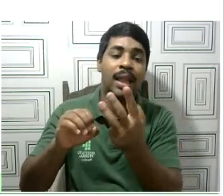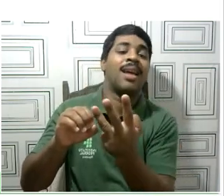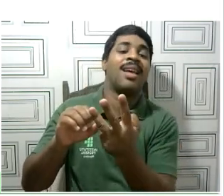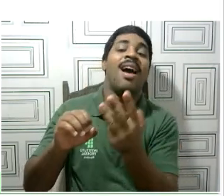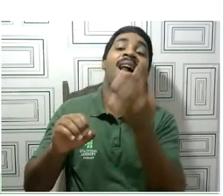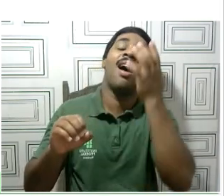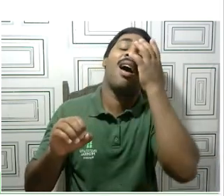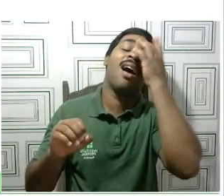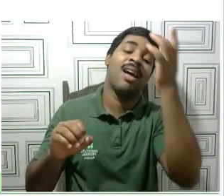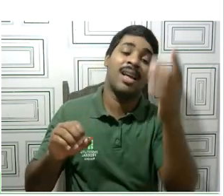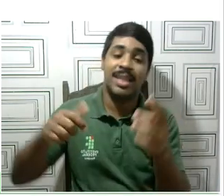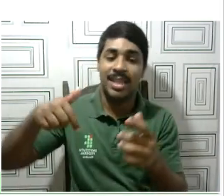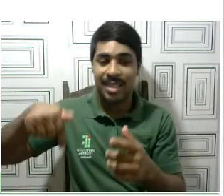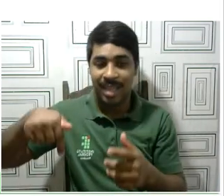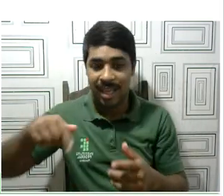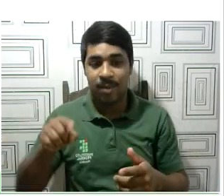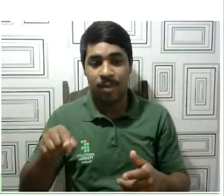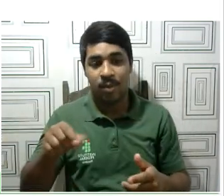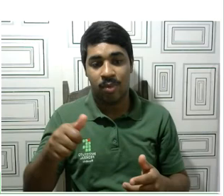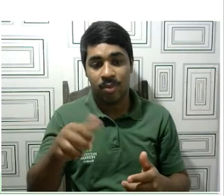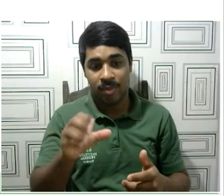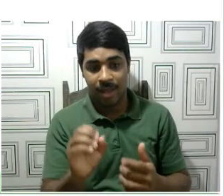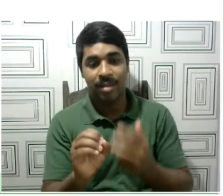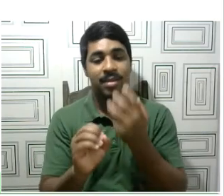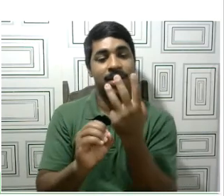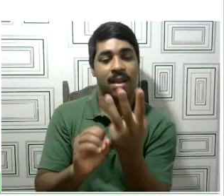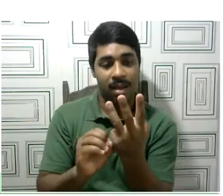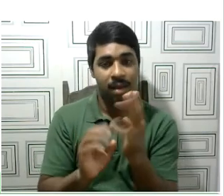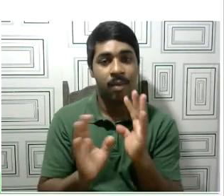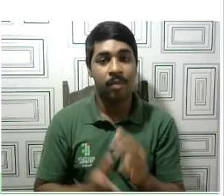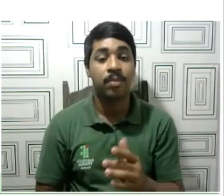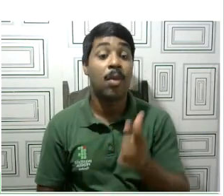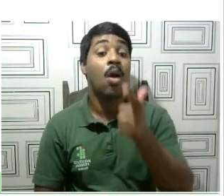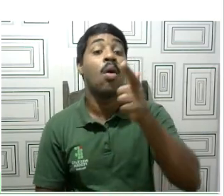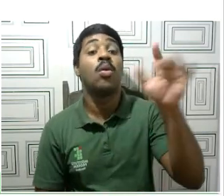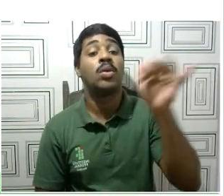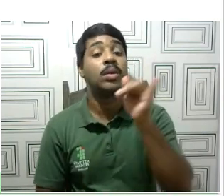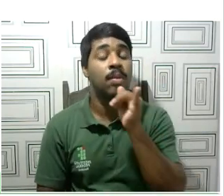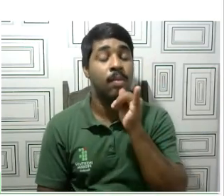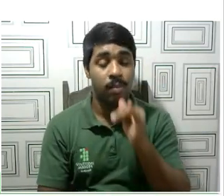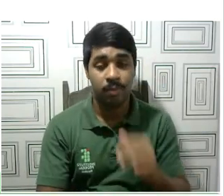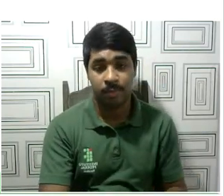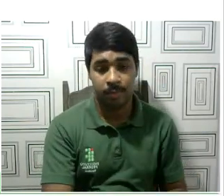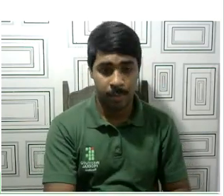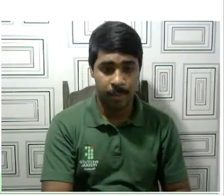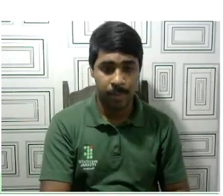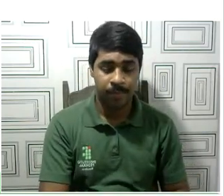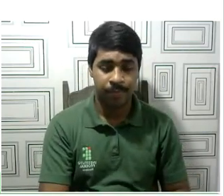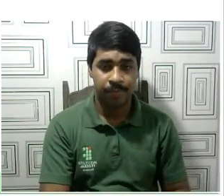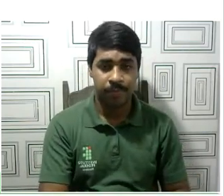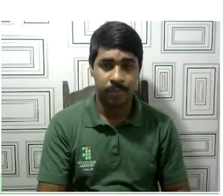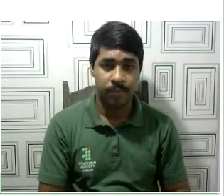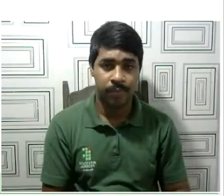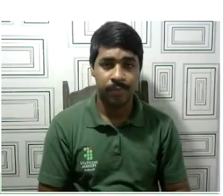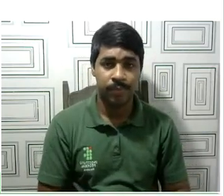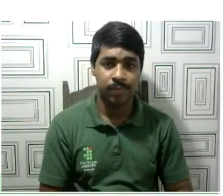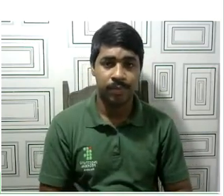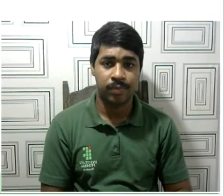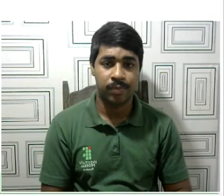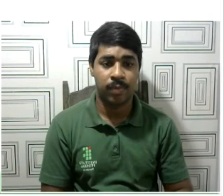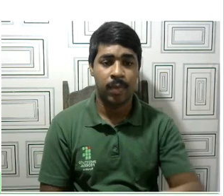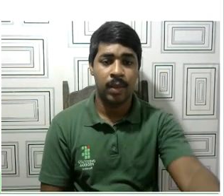E agora aqui. Aqui agora a gente está diante de uma outra situação. A gente não vai mais deslocar a vírgula para a